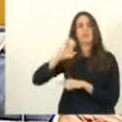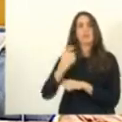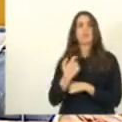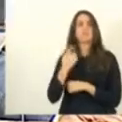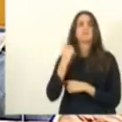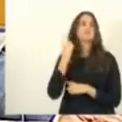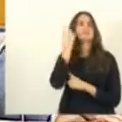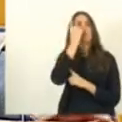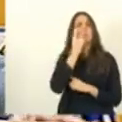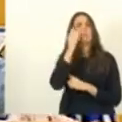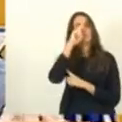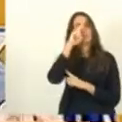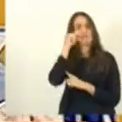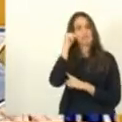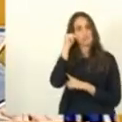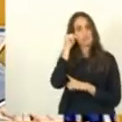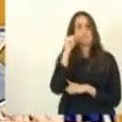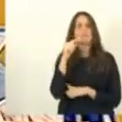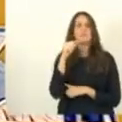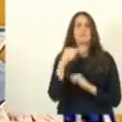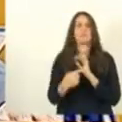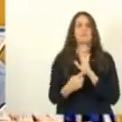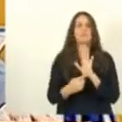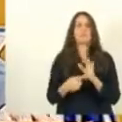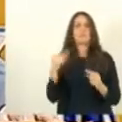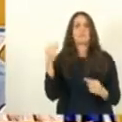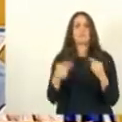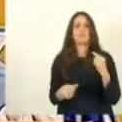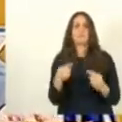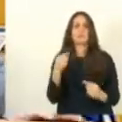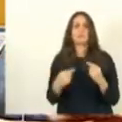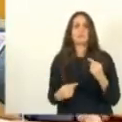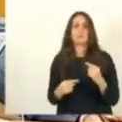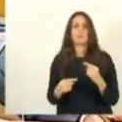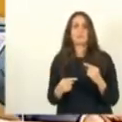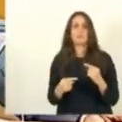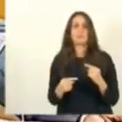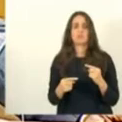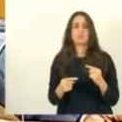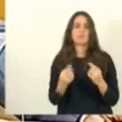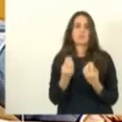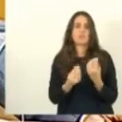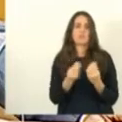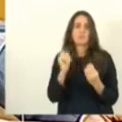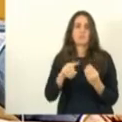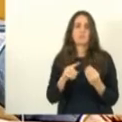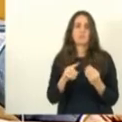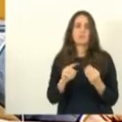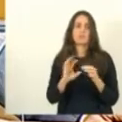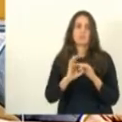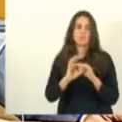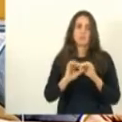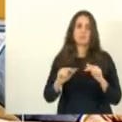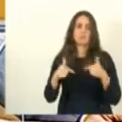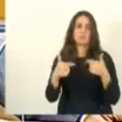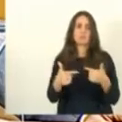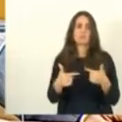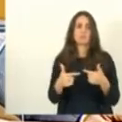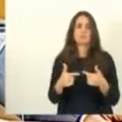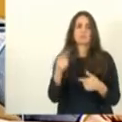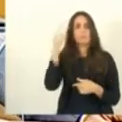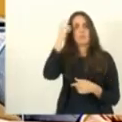ex-deputado. Isso mostra que política e parlamento se faz com convicção, se faz pensando